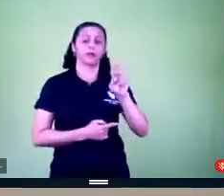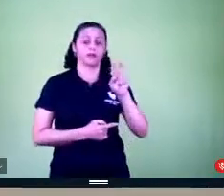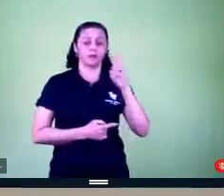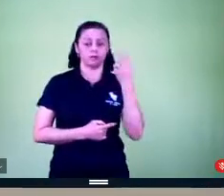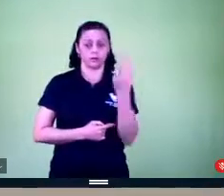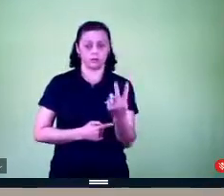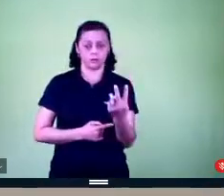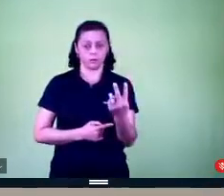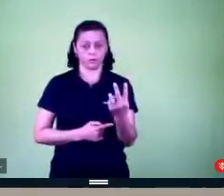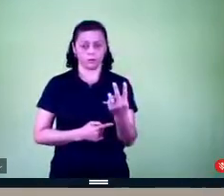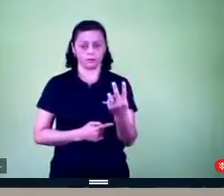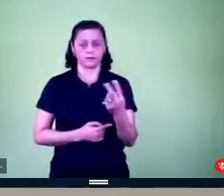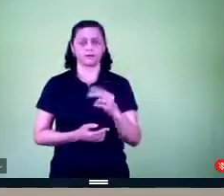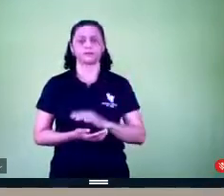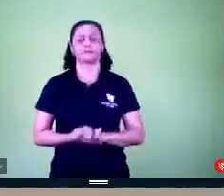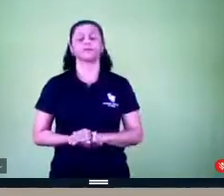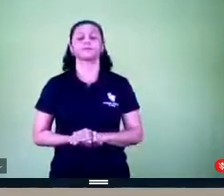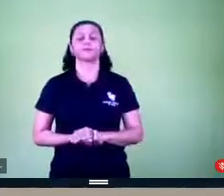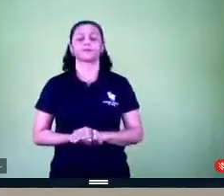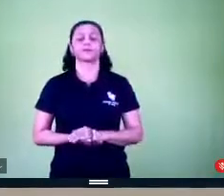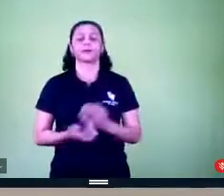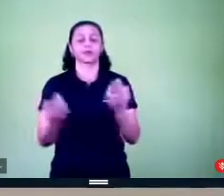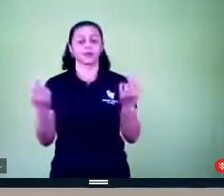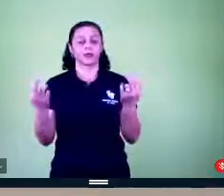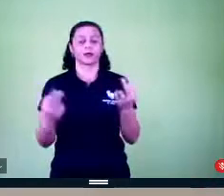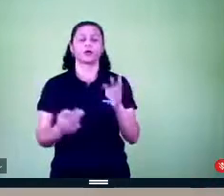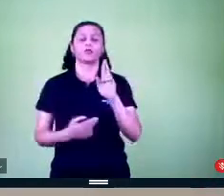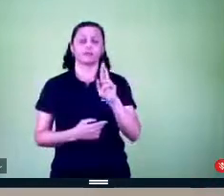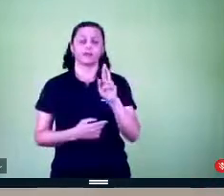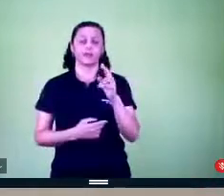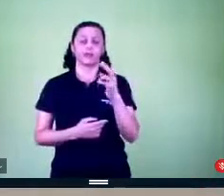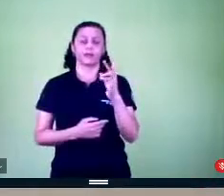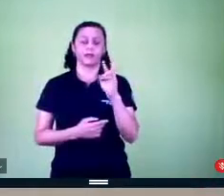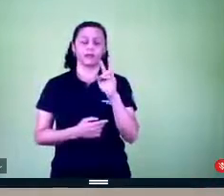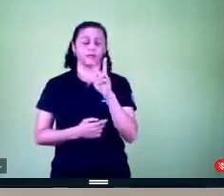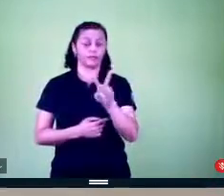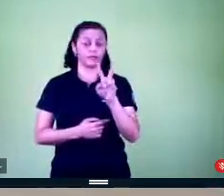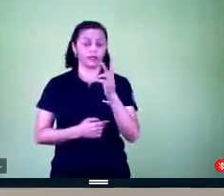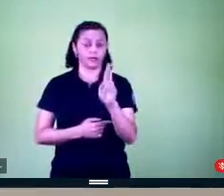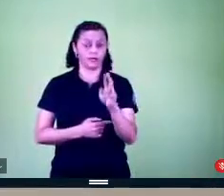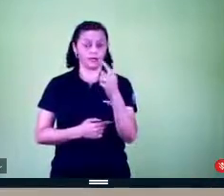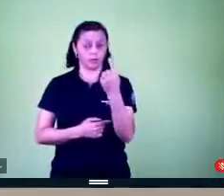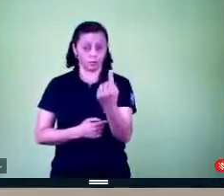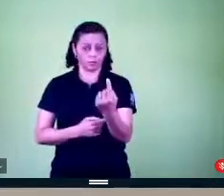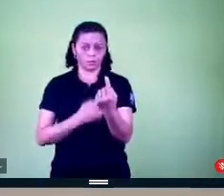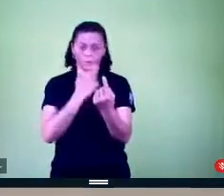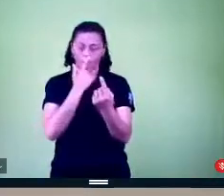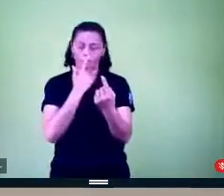é igual a VR1, que é igual a tensão em cima do resistor equivalente, dividido por